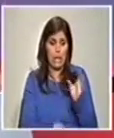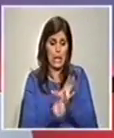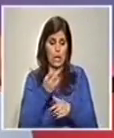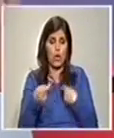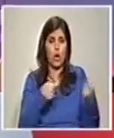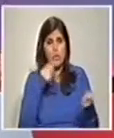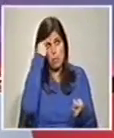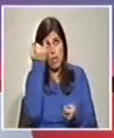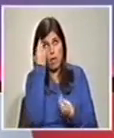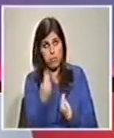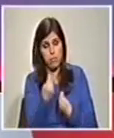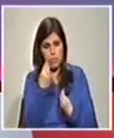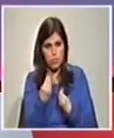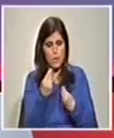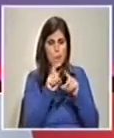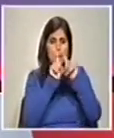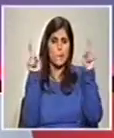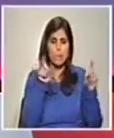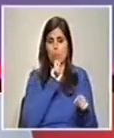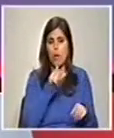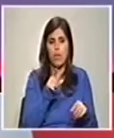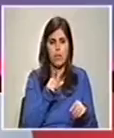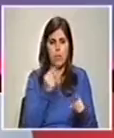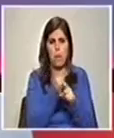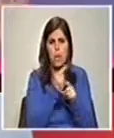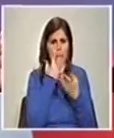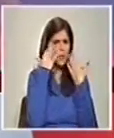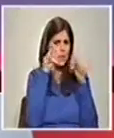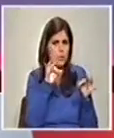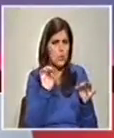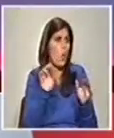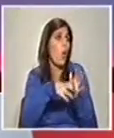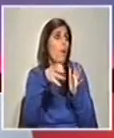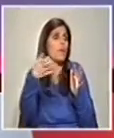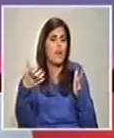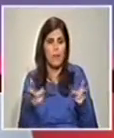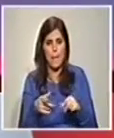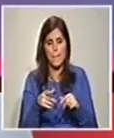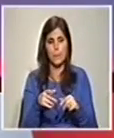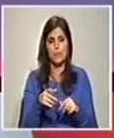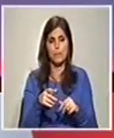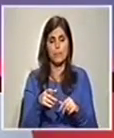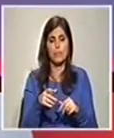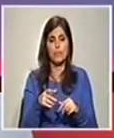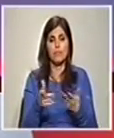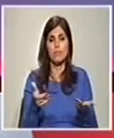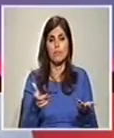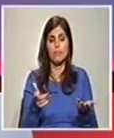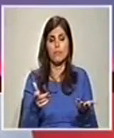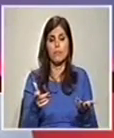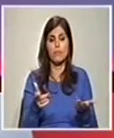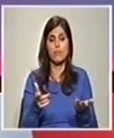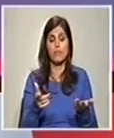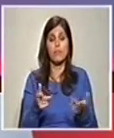boa ideia para uma empresa, que pode ser a coisa mais simples à coisa mais sofisticada e complicada. E,